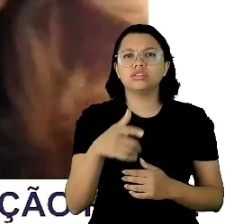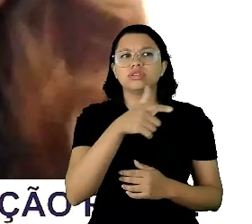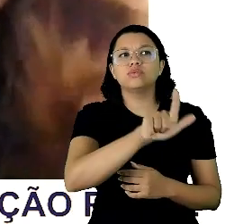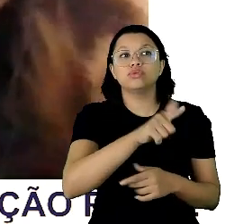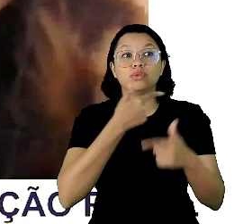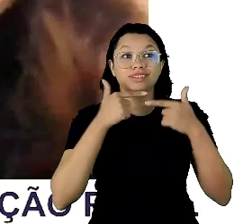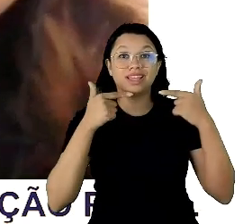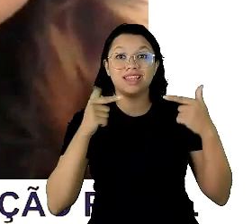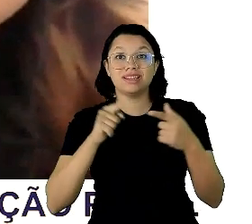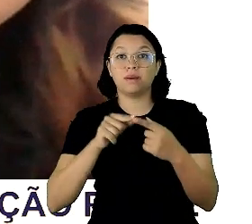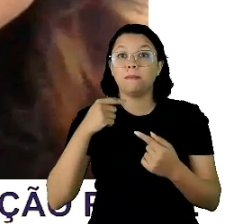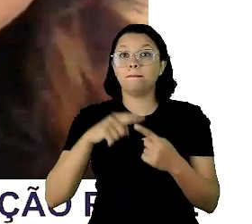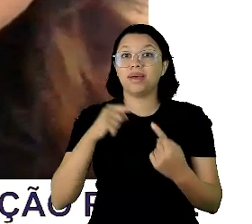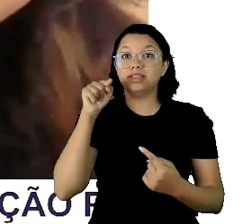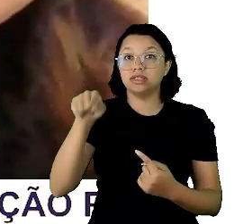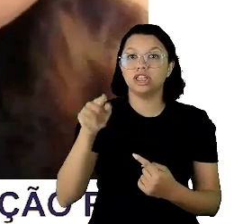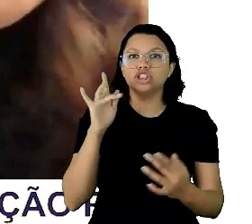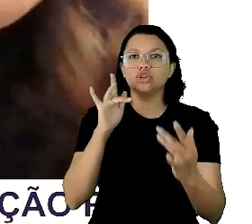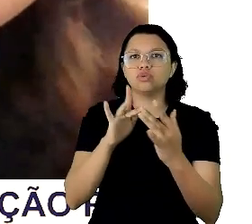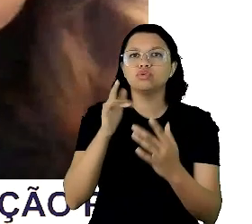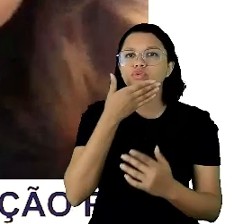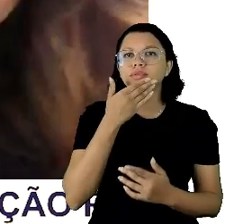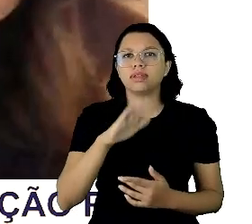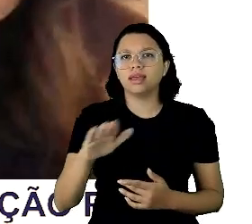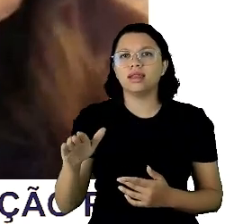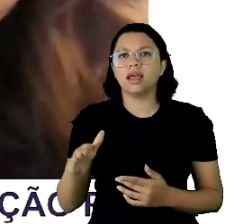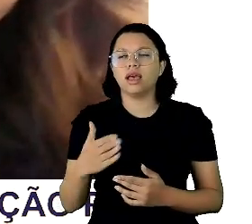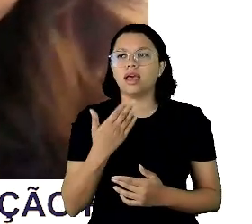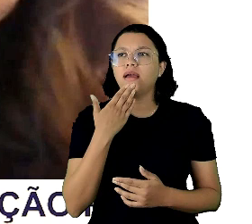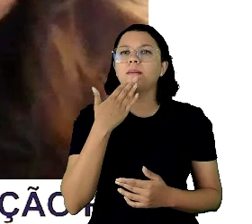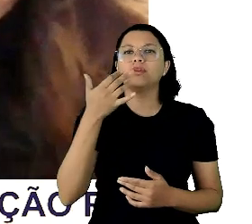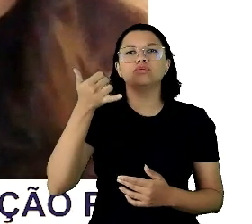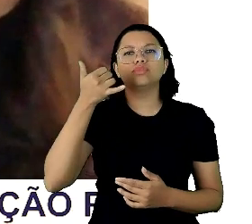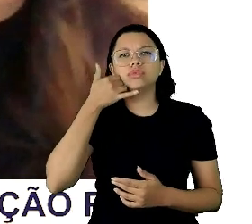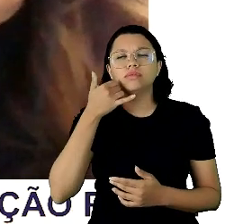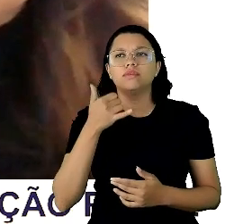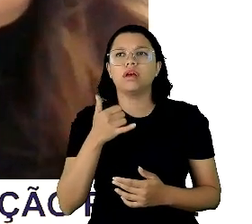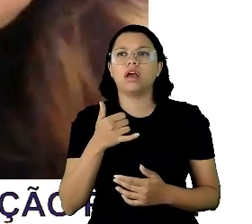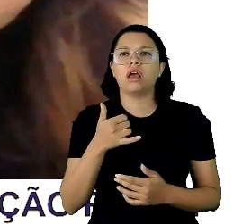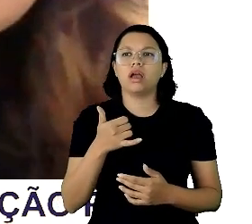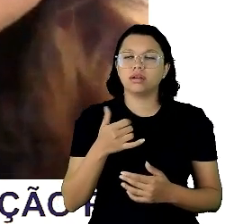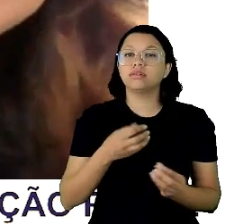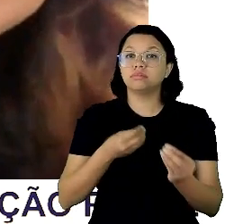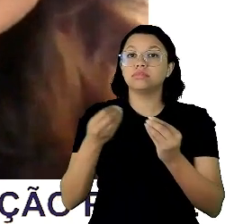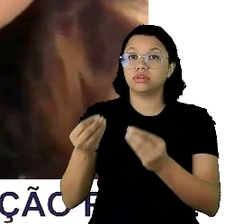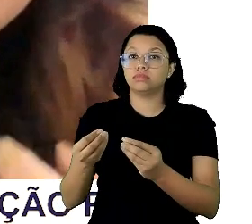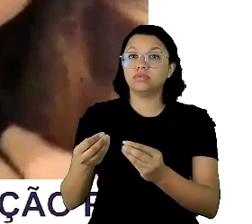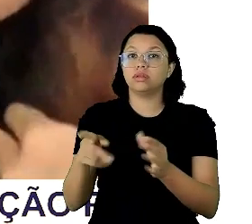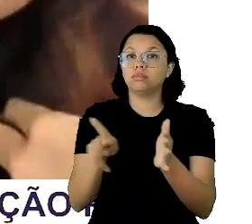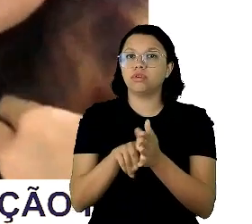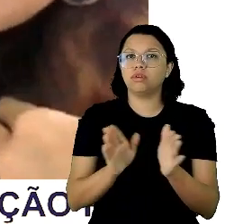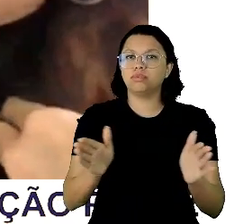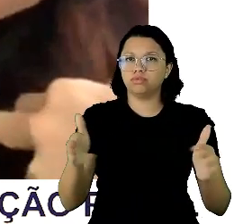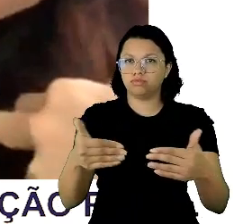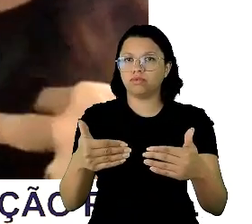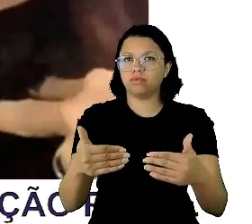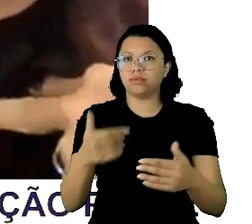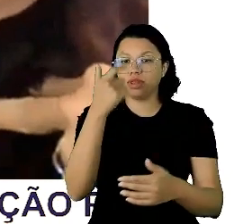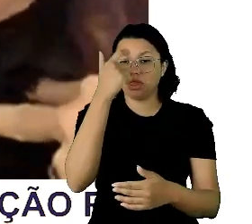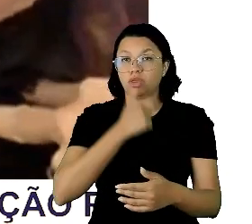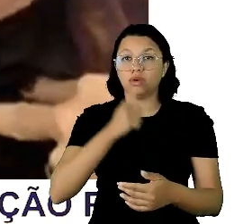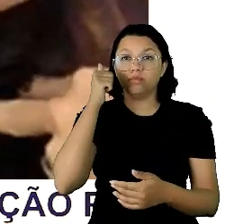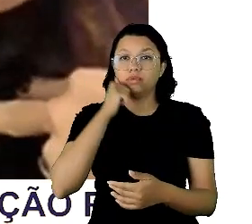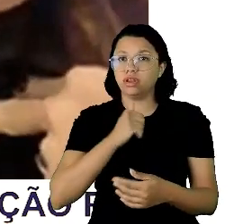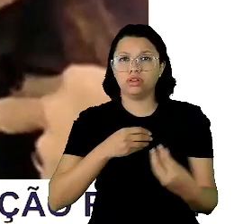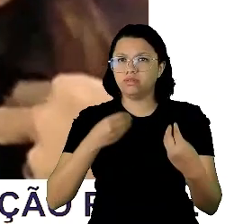mão. Aí eles pediram meu telefone e tal. Eu dei o telefone do fórum na época, que eu como mulher também falei, eu não vou dar